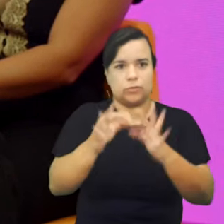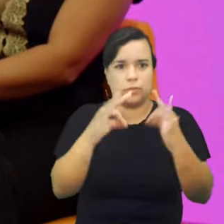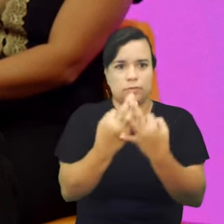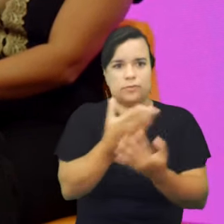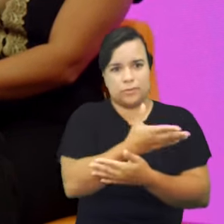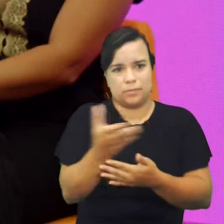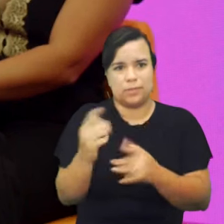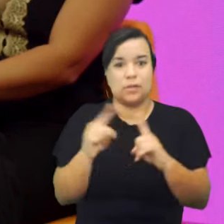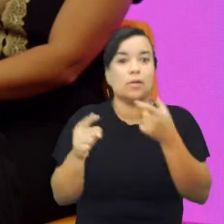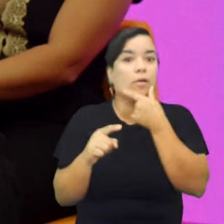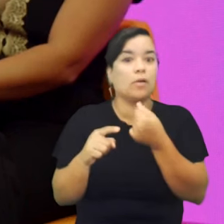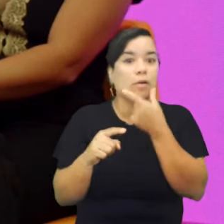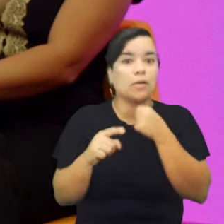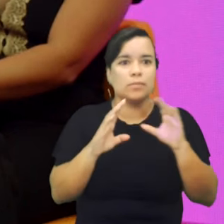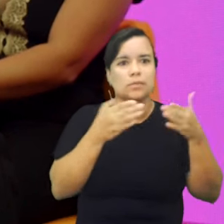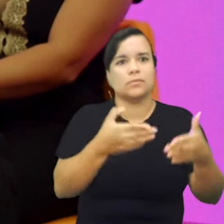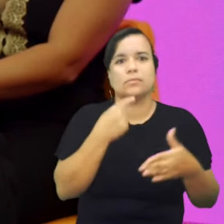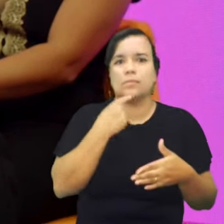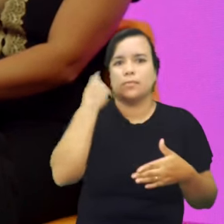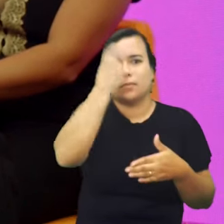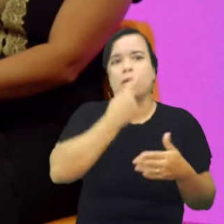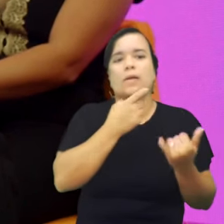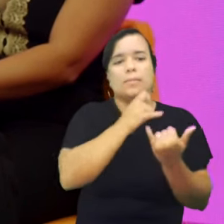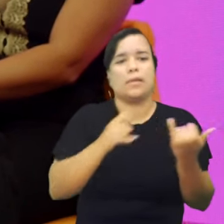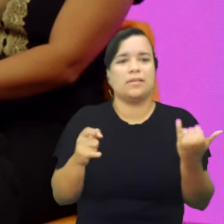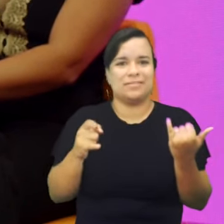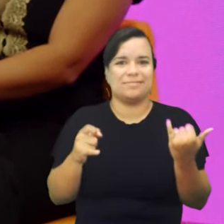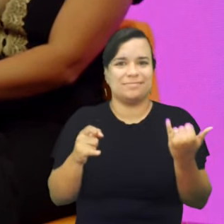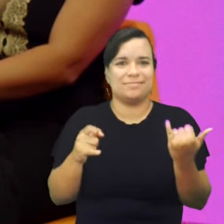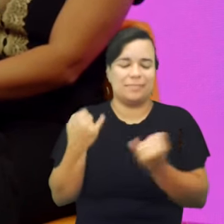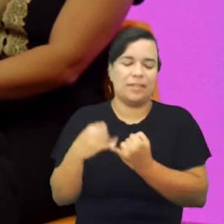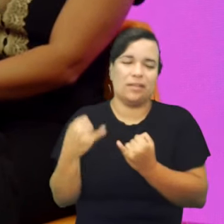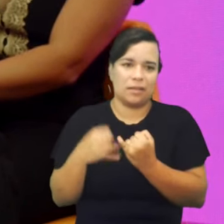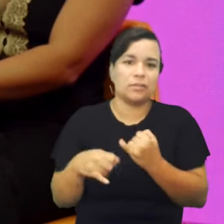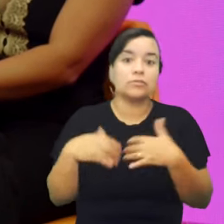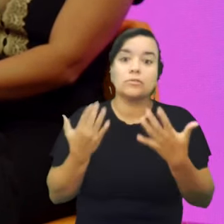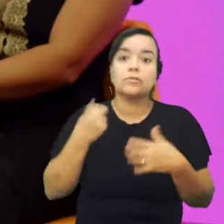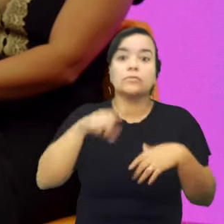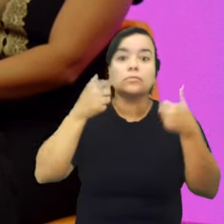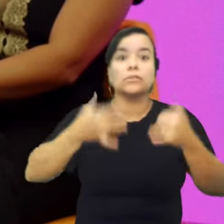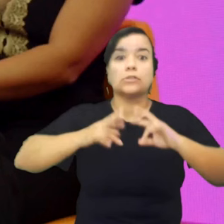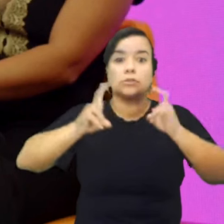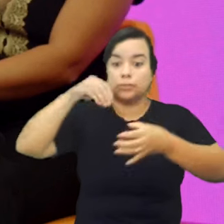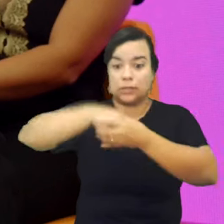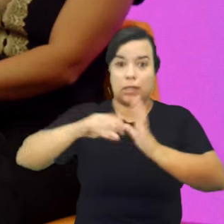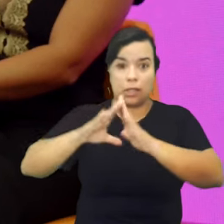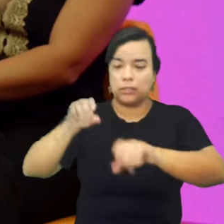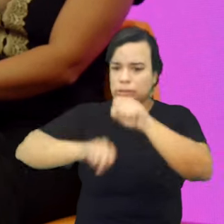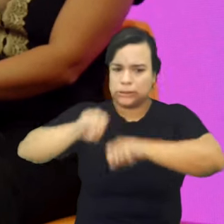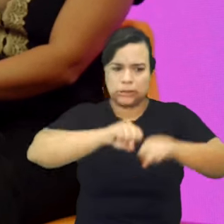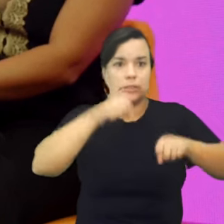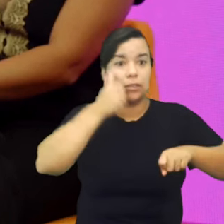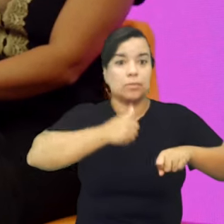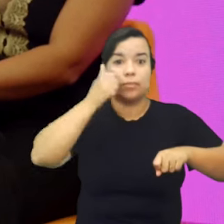enquanto os homens dedicam 1 hora e meia. E quando a gente trata de afazeres domésticos, a mulher,